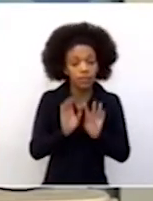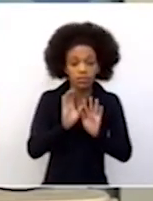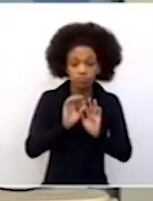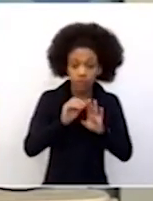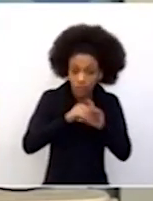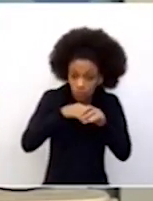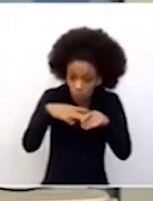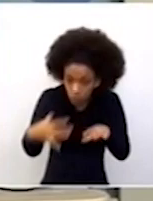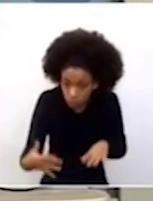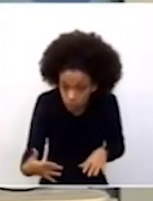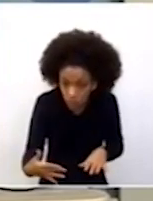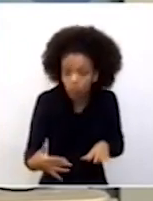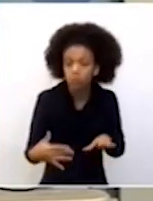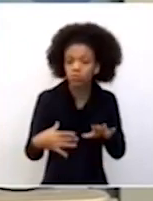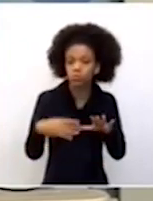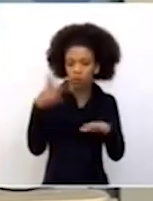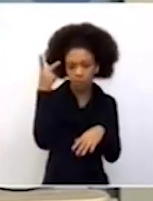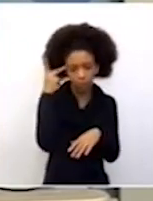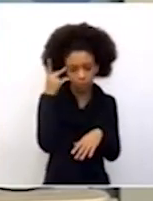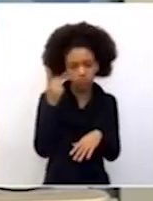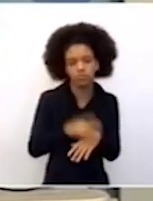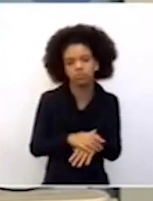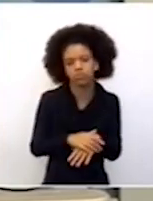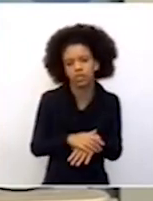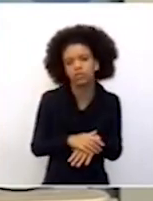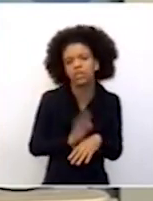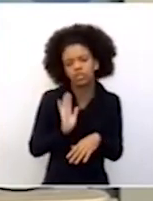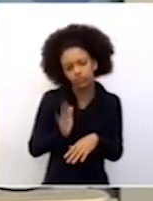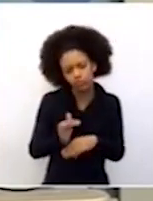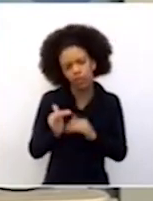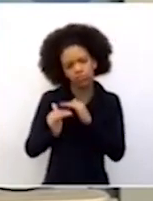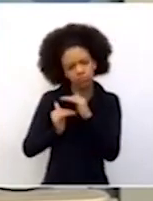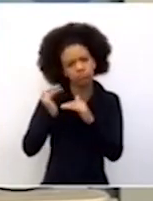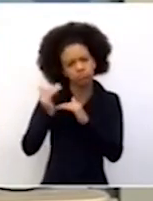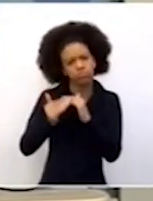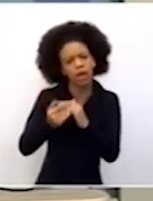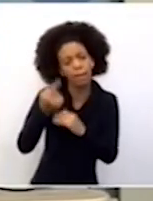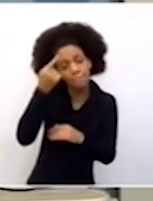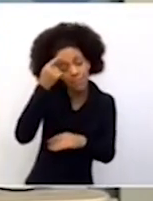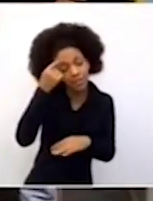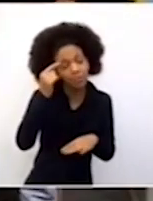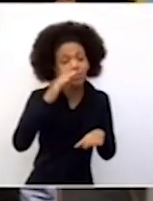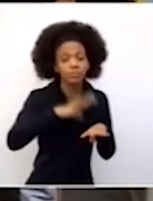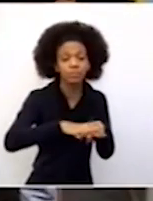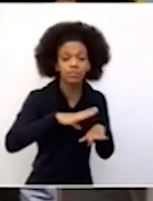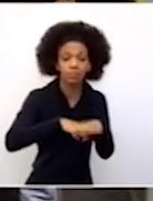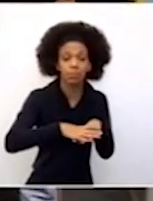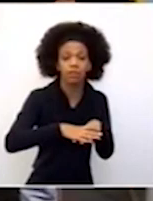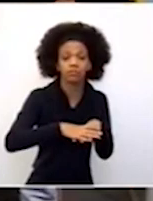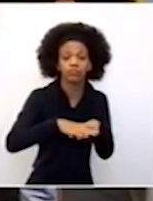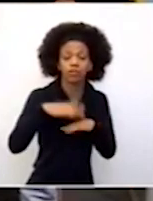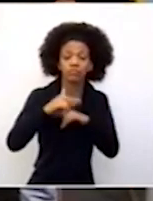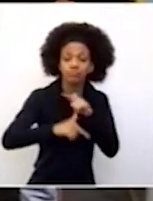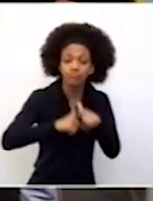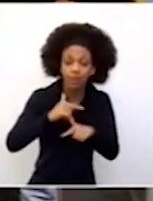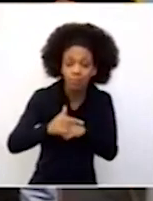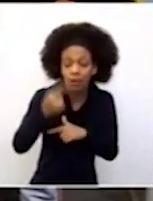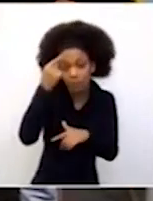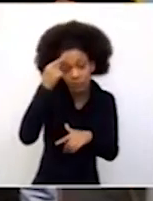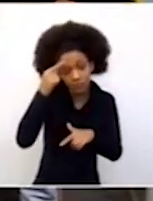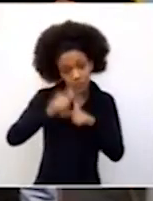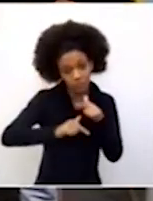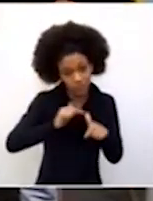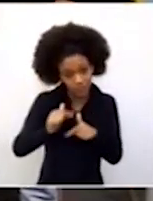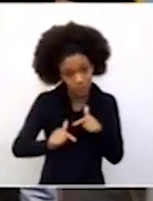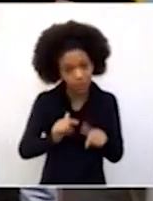né, assim, nas séries iniciais, que já vai vir aflorando, que é essa questão do pensamento matemático, né? Trabalhar o pensamento matemático com as